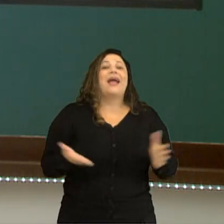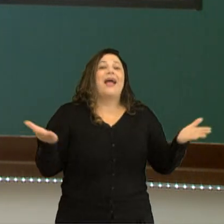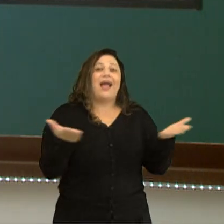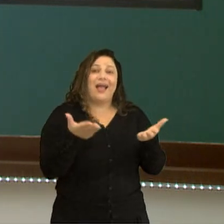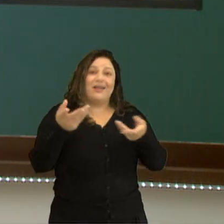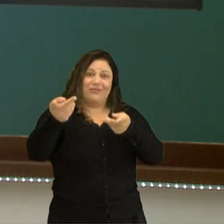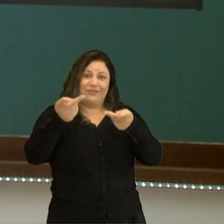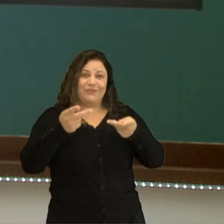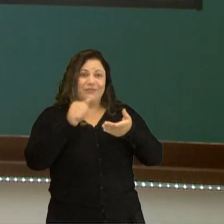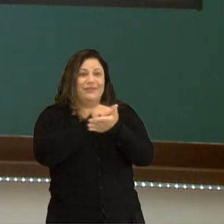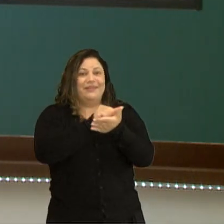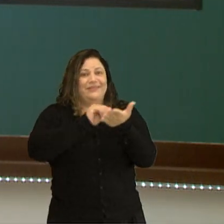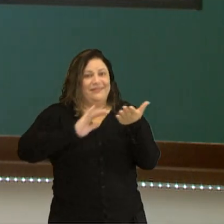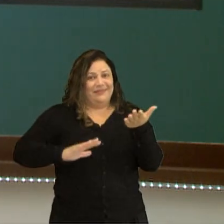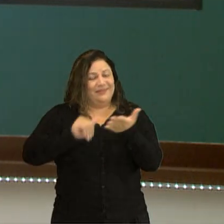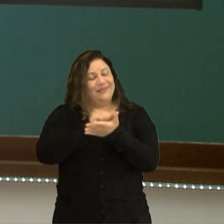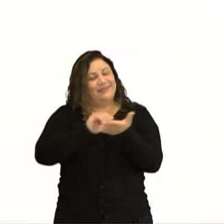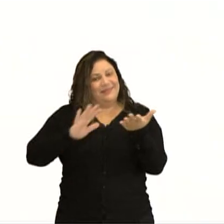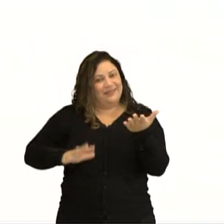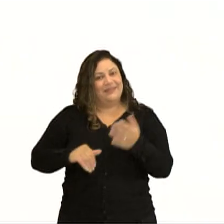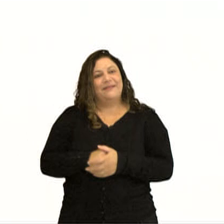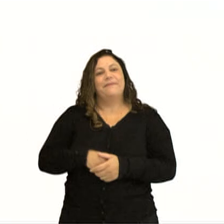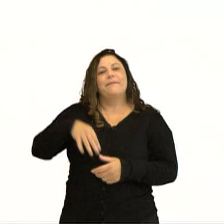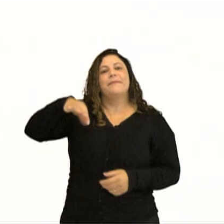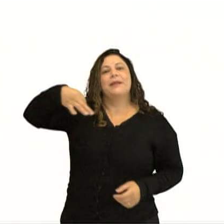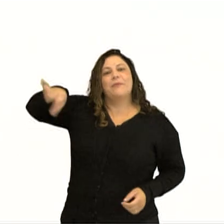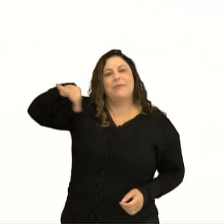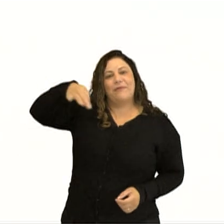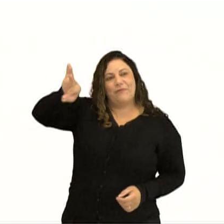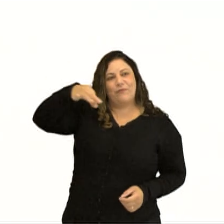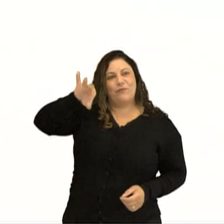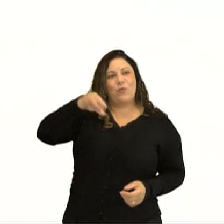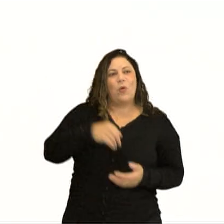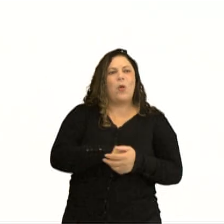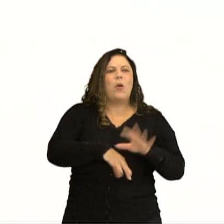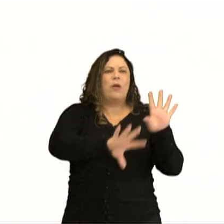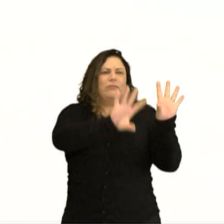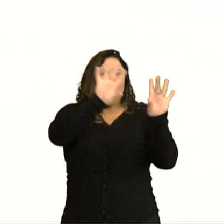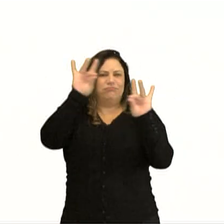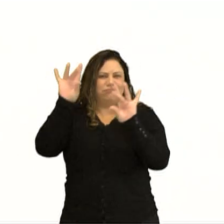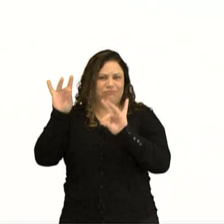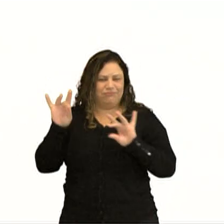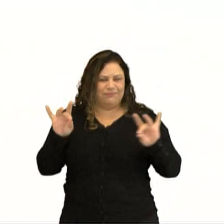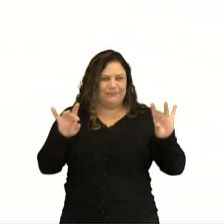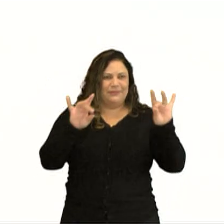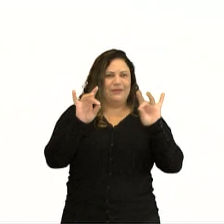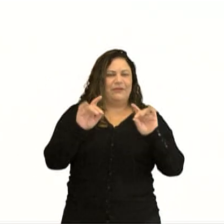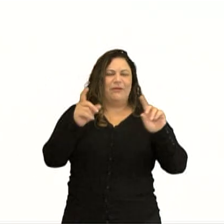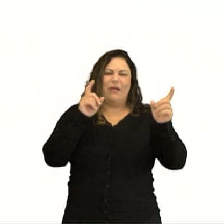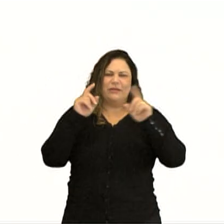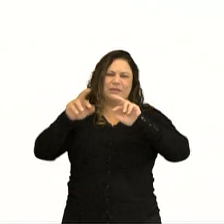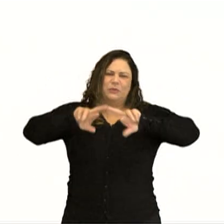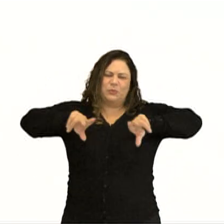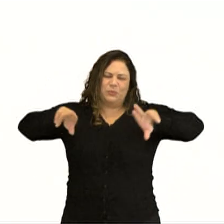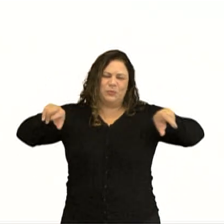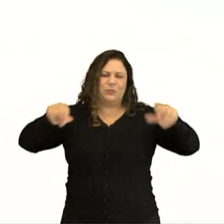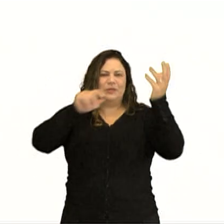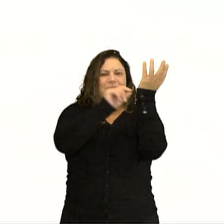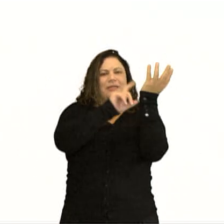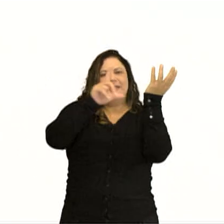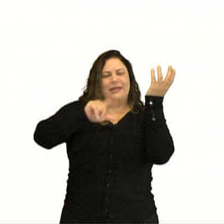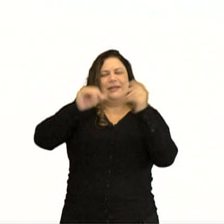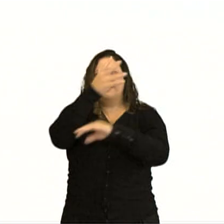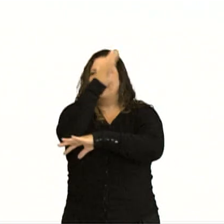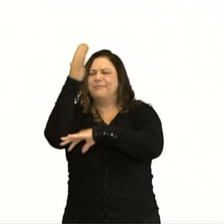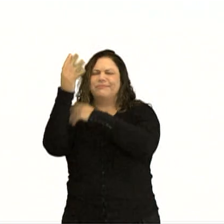convidar você para mais uma atividade. Pegue uma folha sulfite, cola, reúna alguns elementos aí na sua casa da natureza para que você possa compor uma